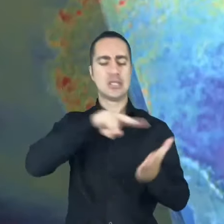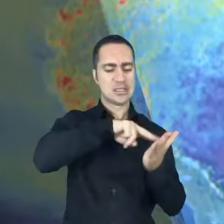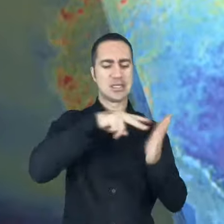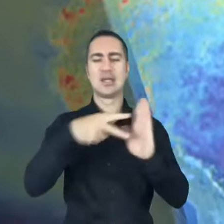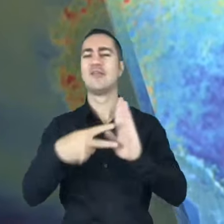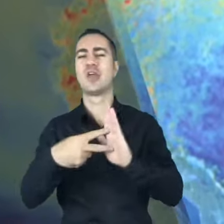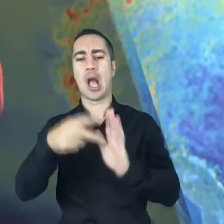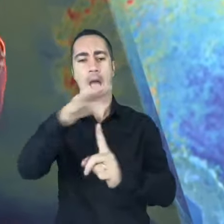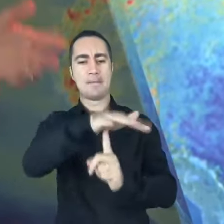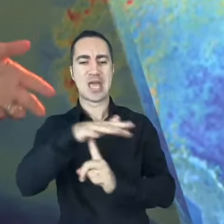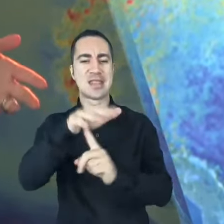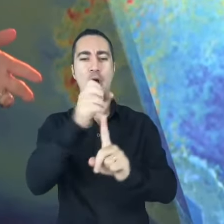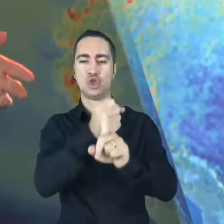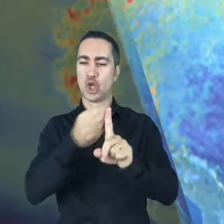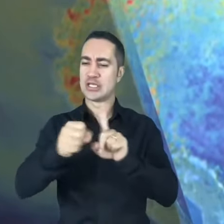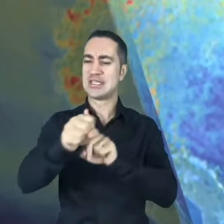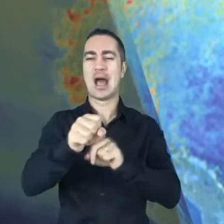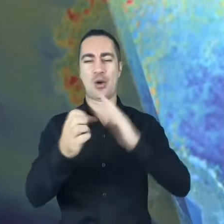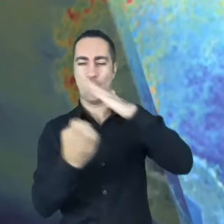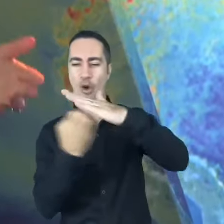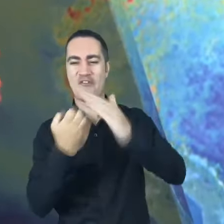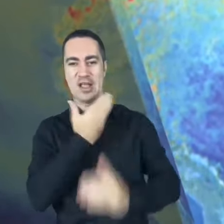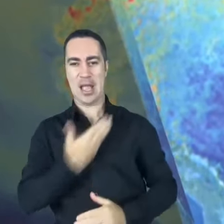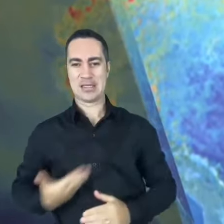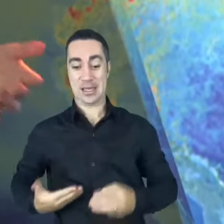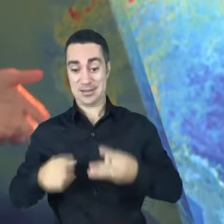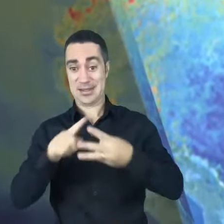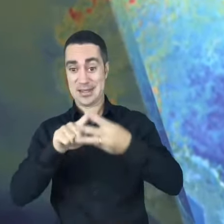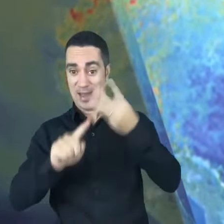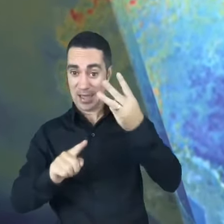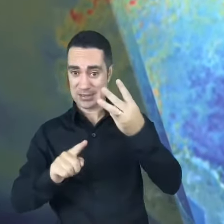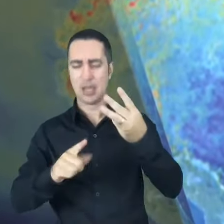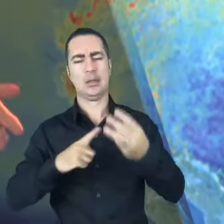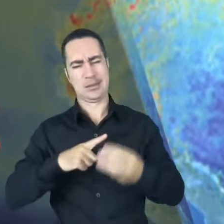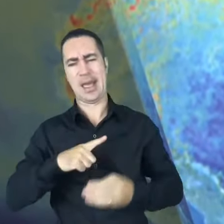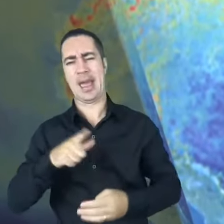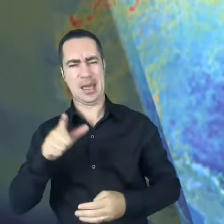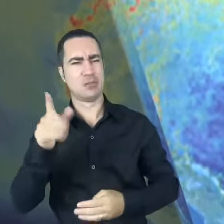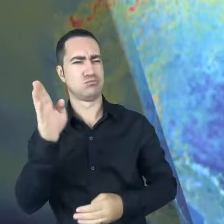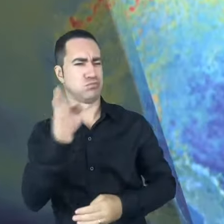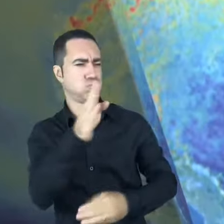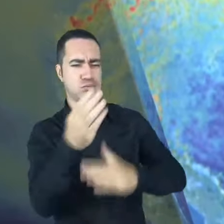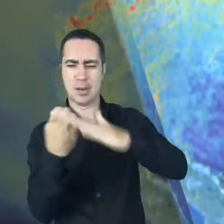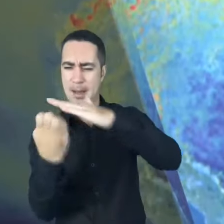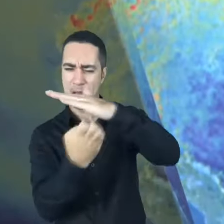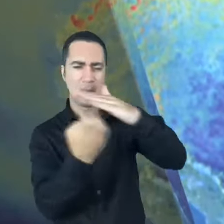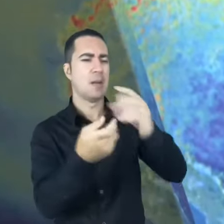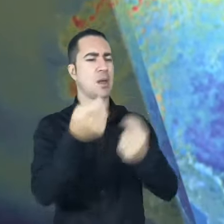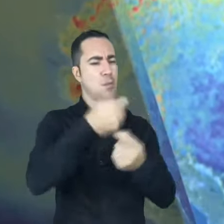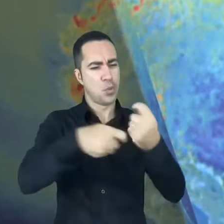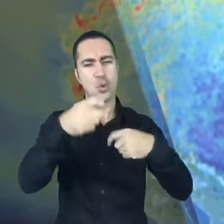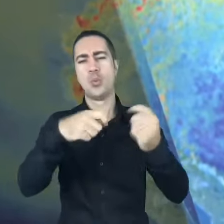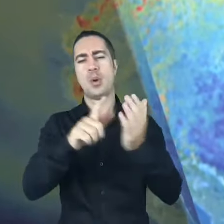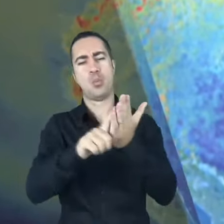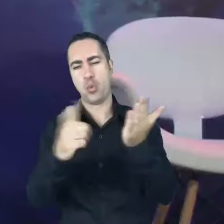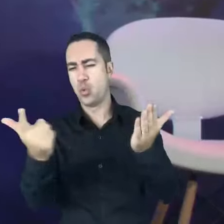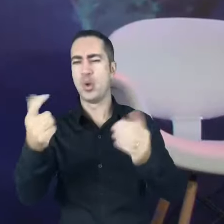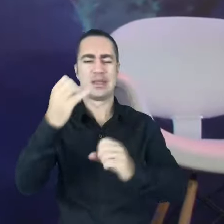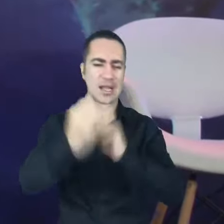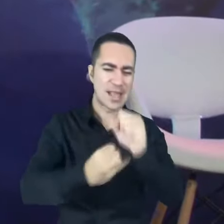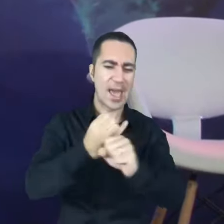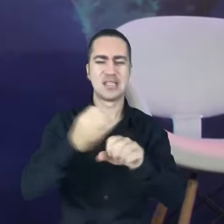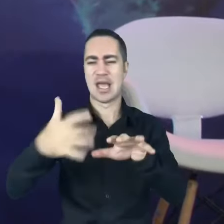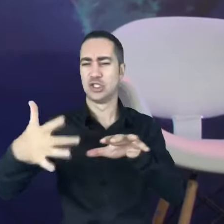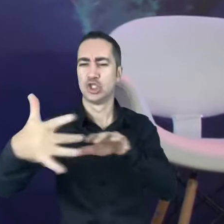Governança, ganhando espaço nas agendas dos negócios, da mídia, de líderes e da sociedade.